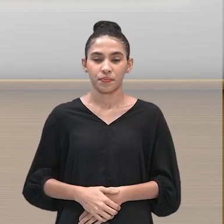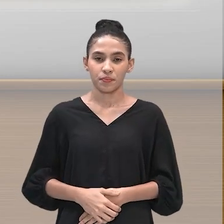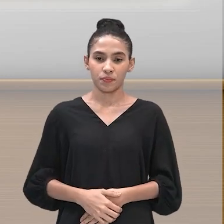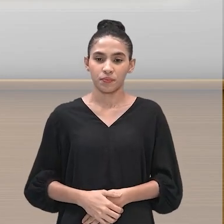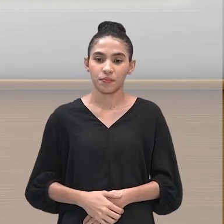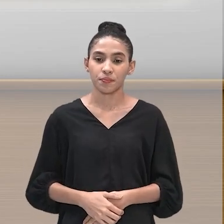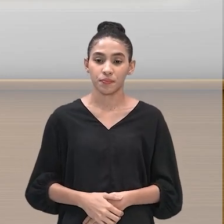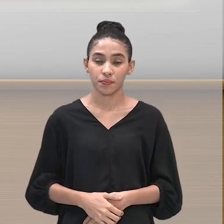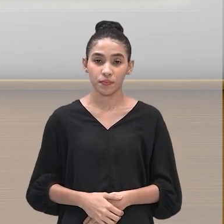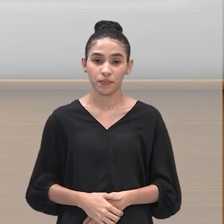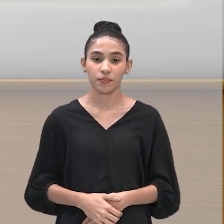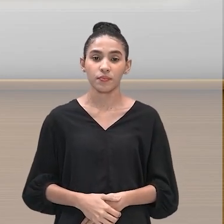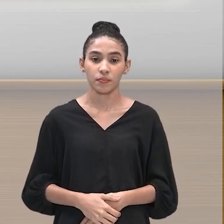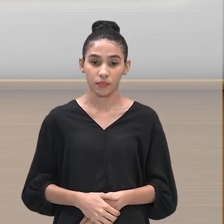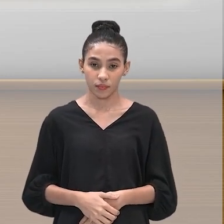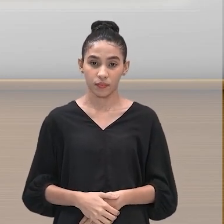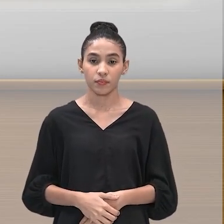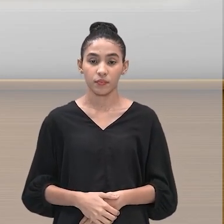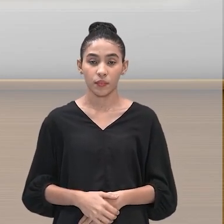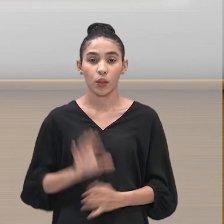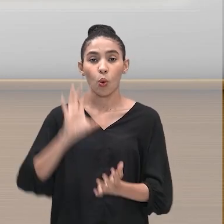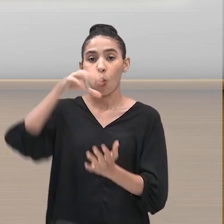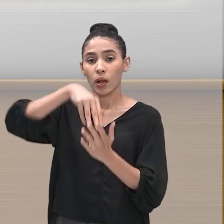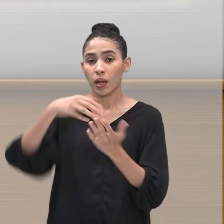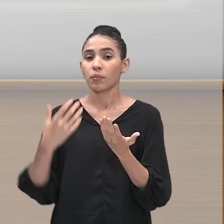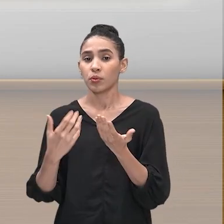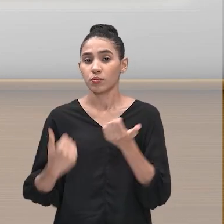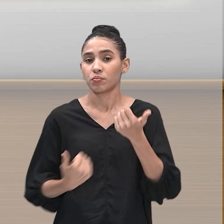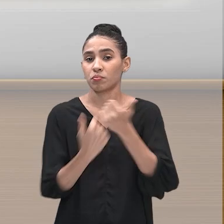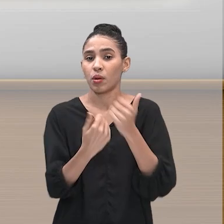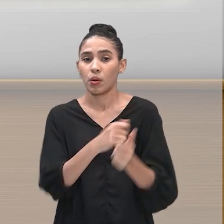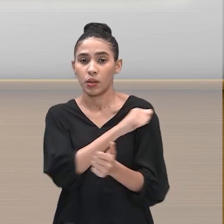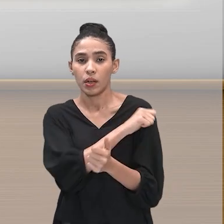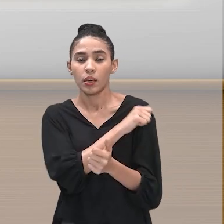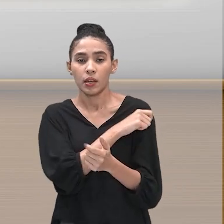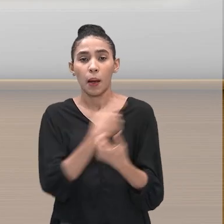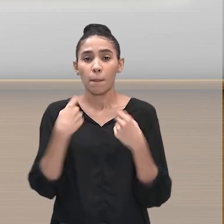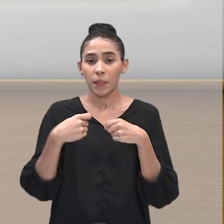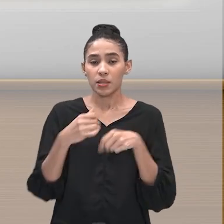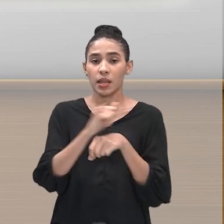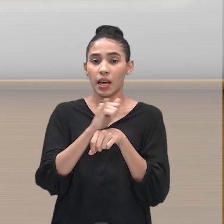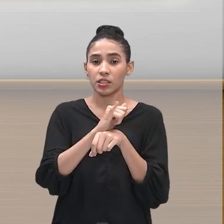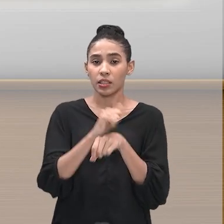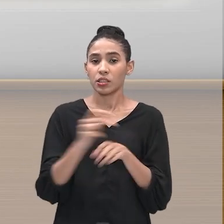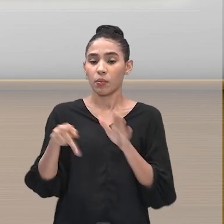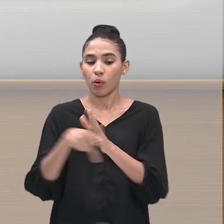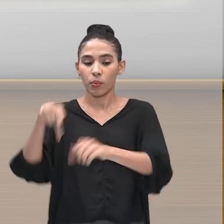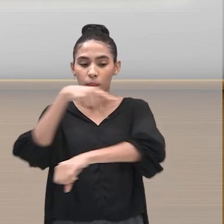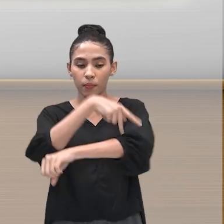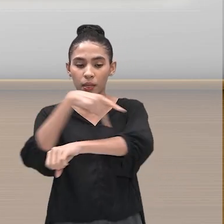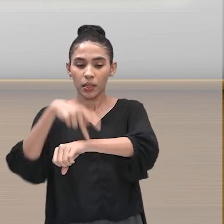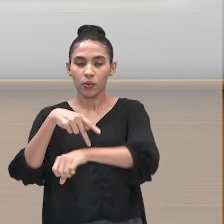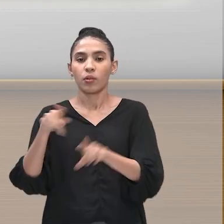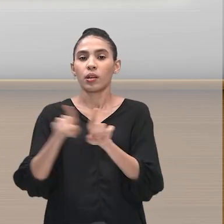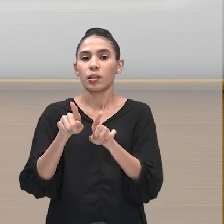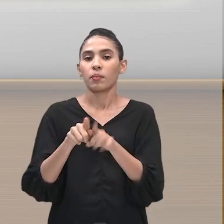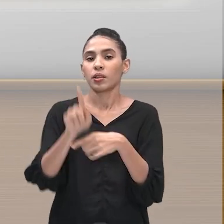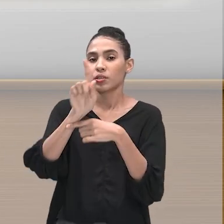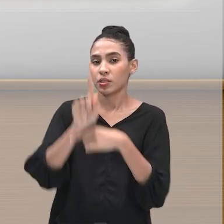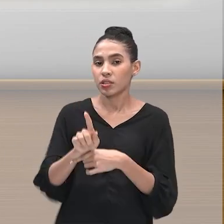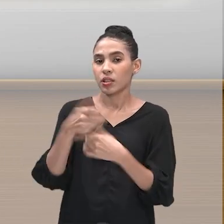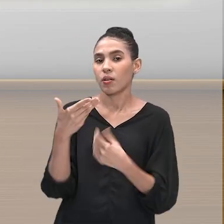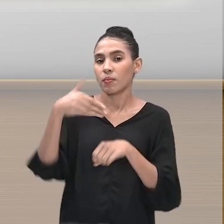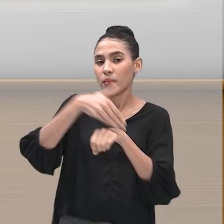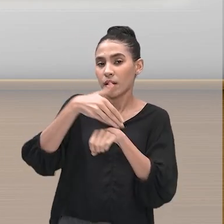escola, tá? Continuando, ele deve ser utilizado como uma ferramenta pedagógica e de gestão